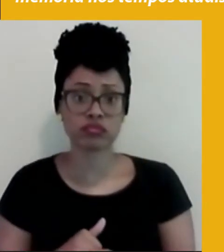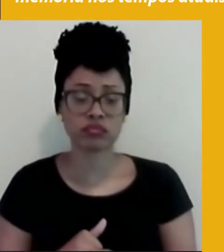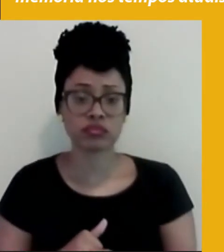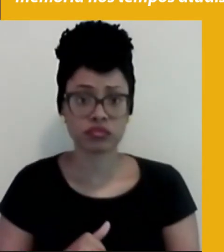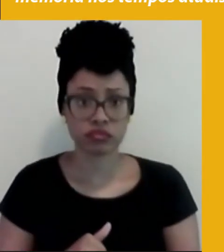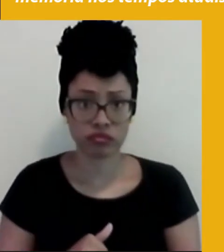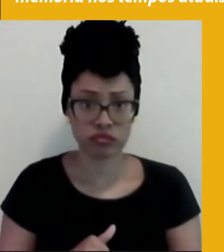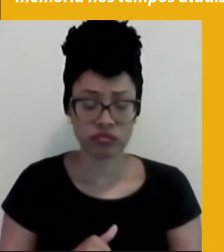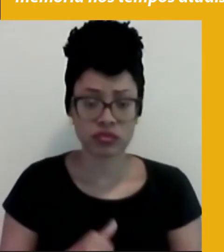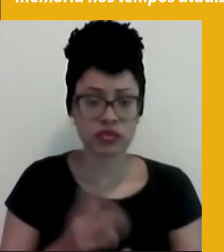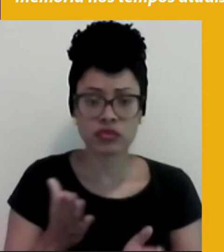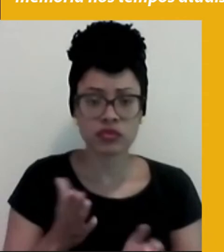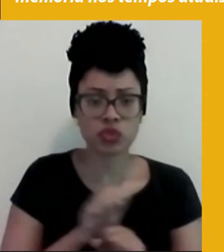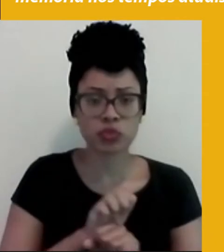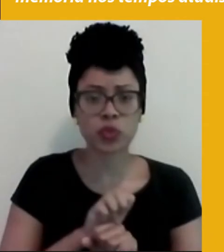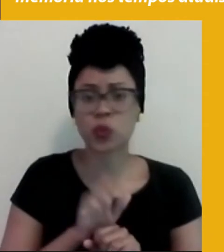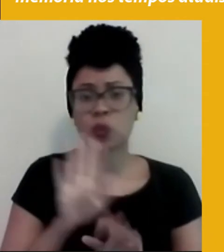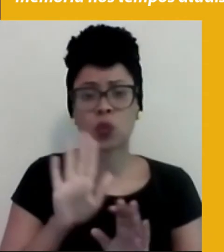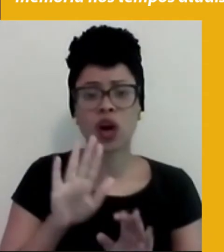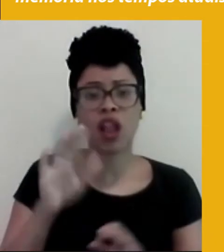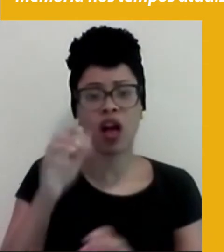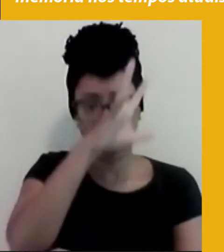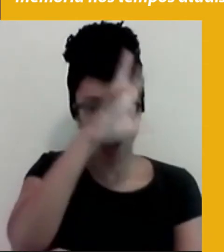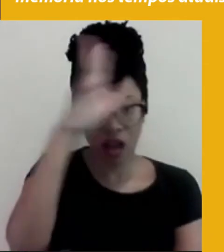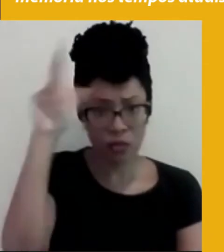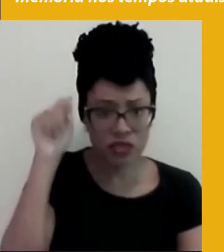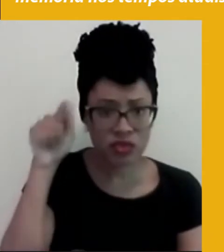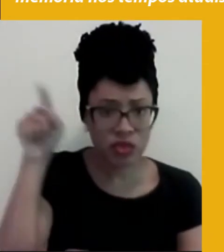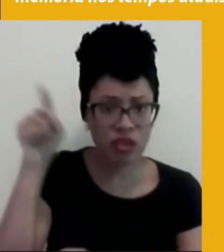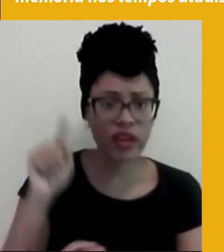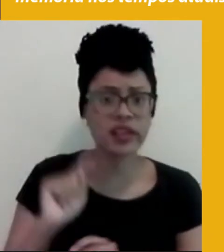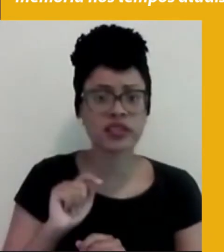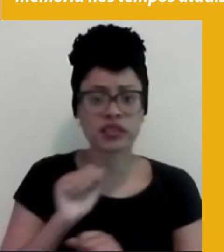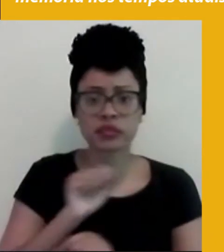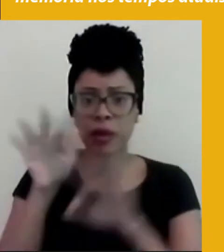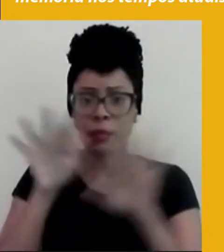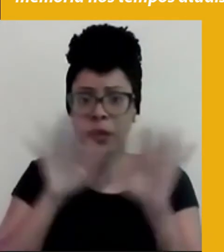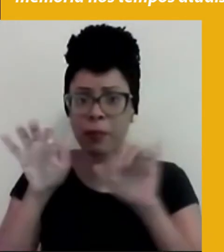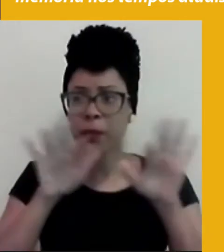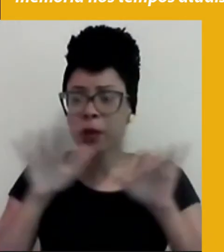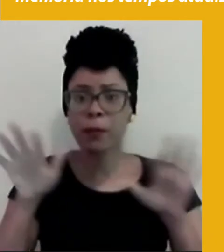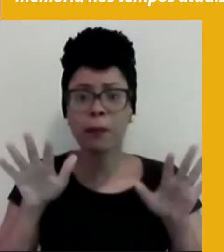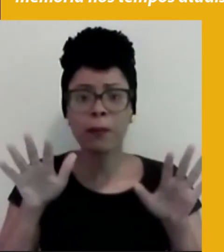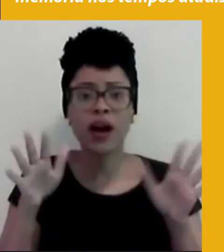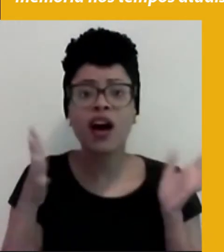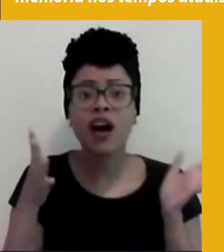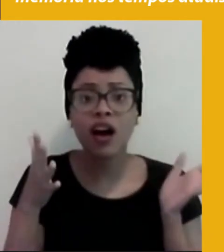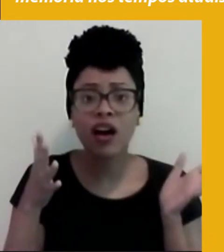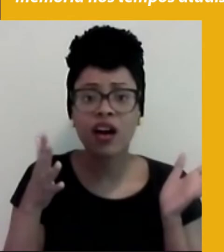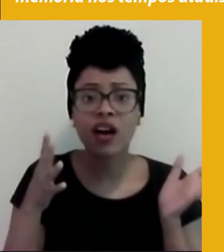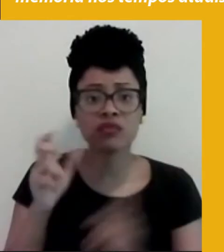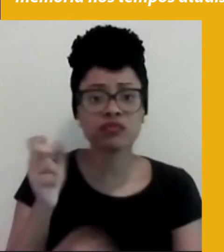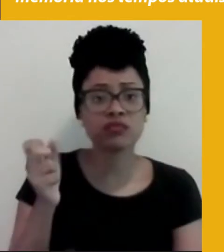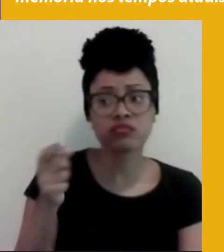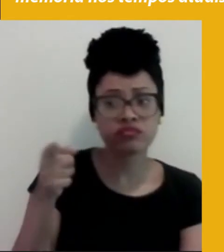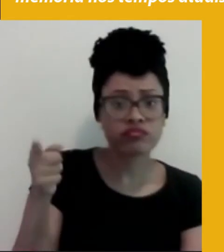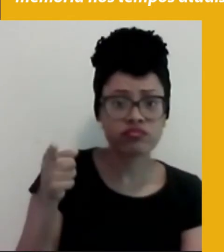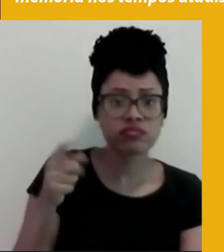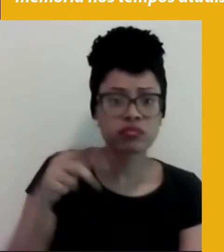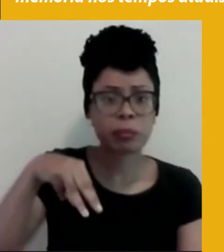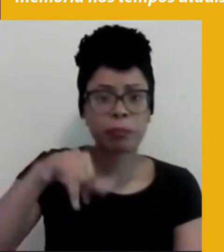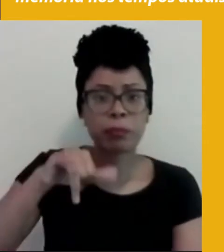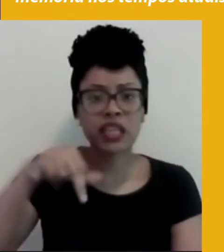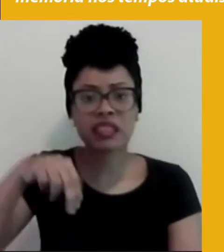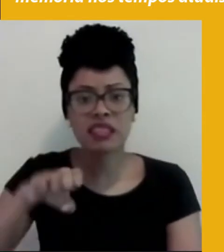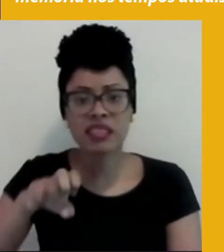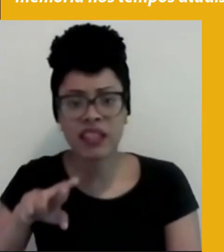gente vai espalhar pela Amazônia? Né, vai ser na monocultura? Olha o que eu vou falar, vai ser na mineração dessa maneira? Como é que a